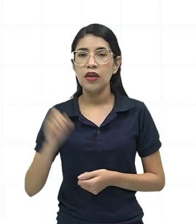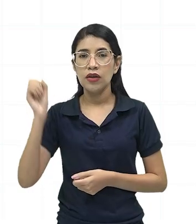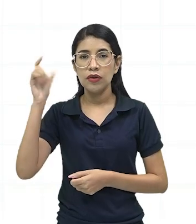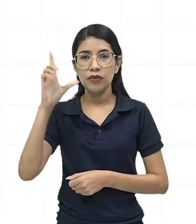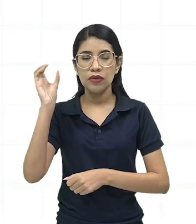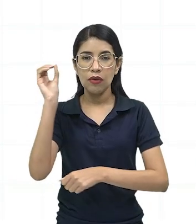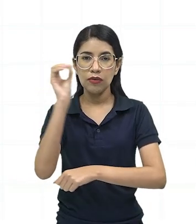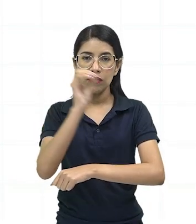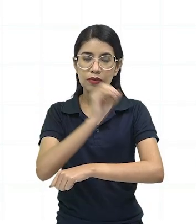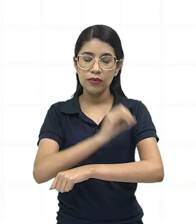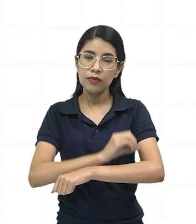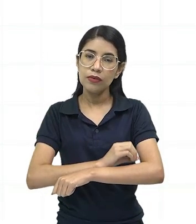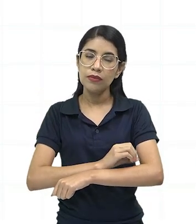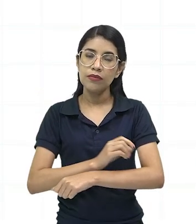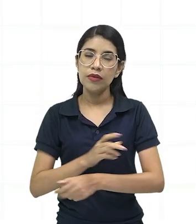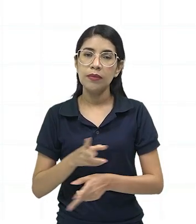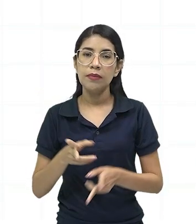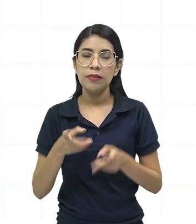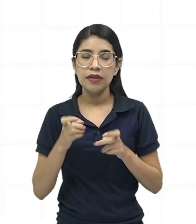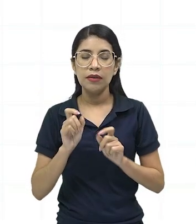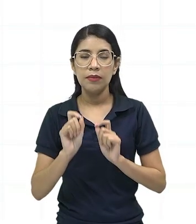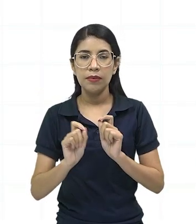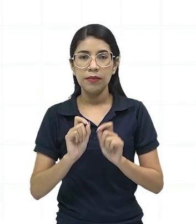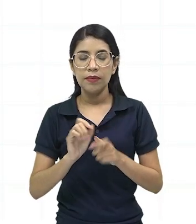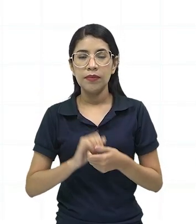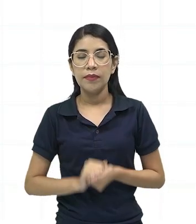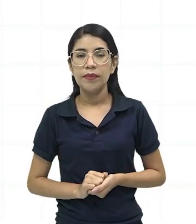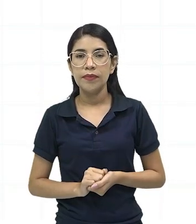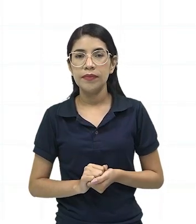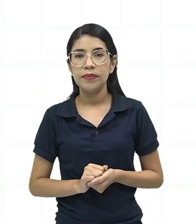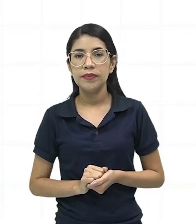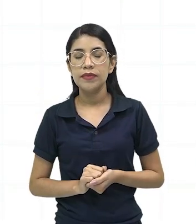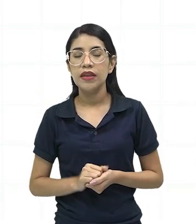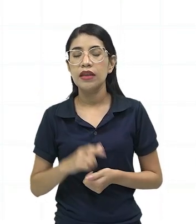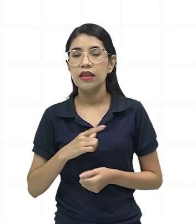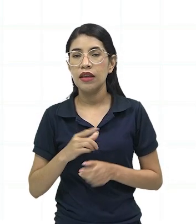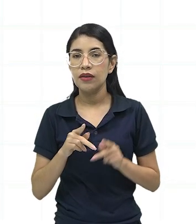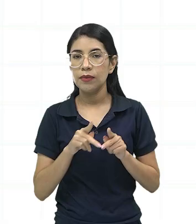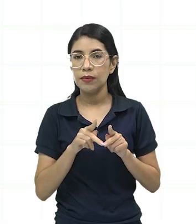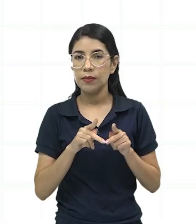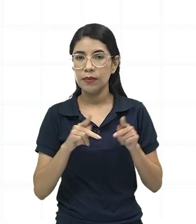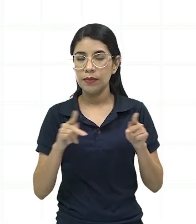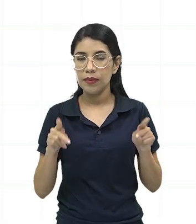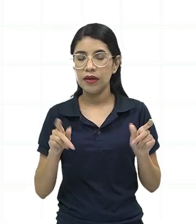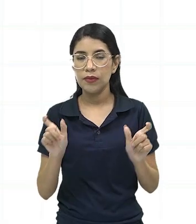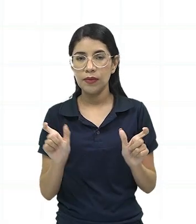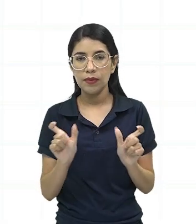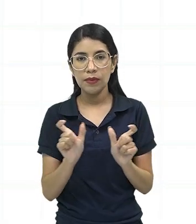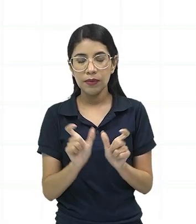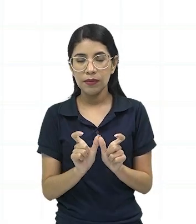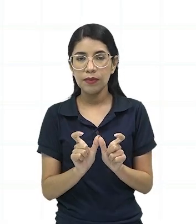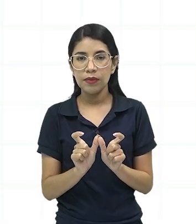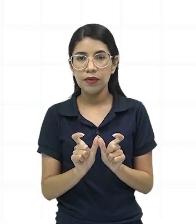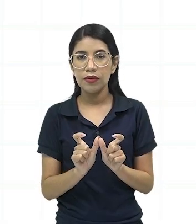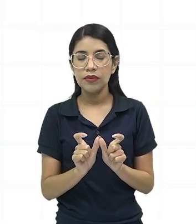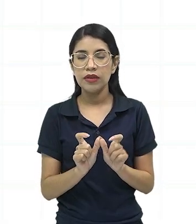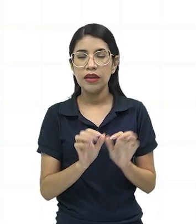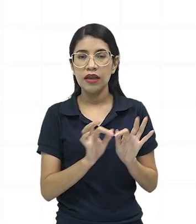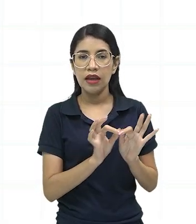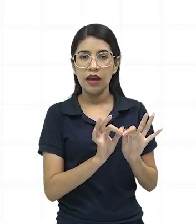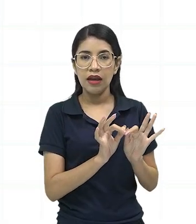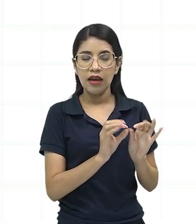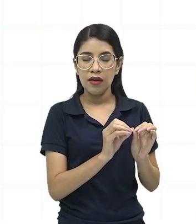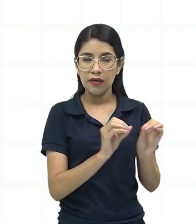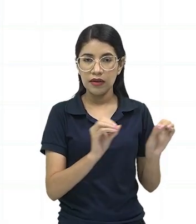chamar novamente a atenção de que nós temos um período composto, ou seja, um período em que eu tenho uma